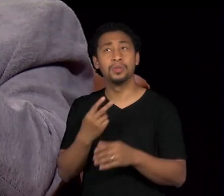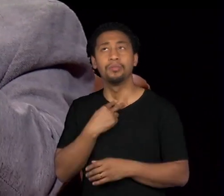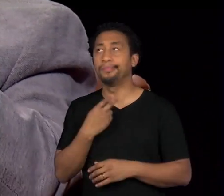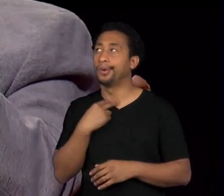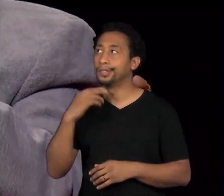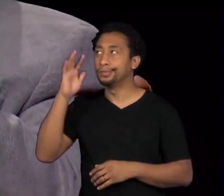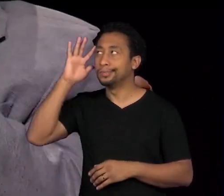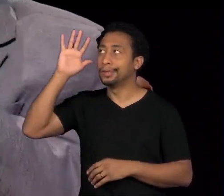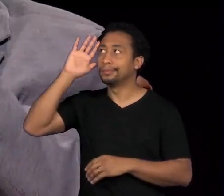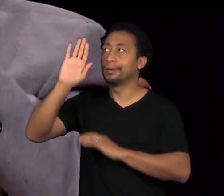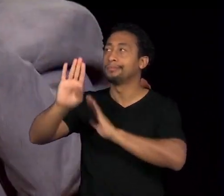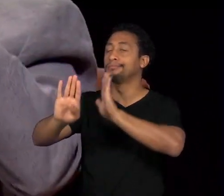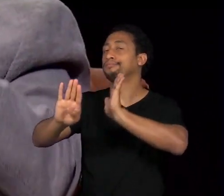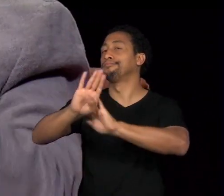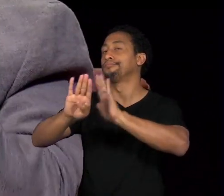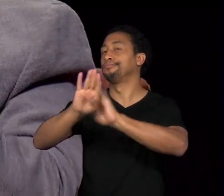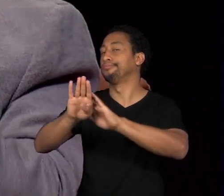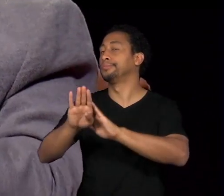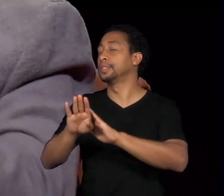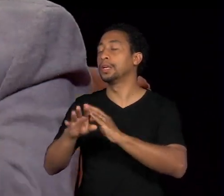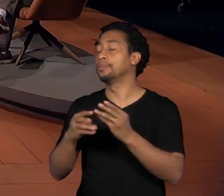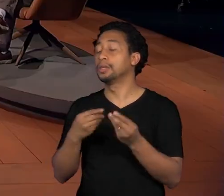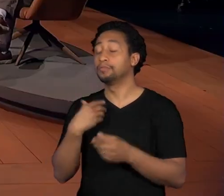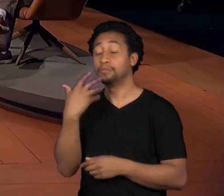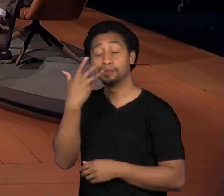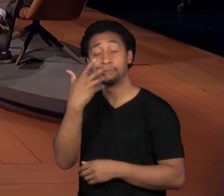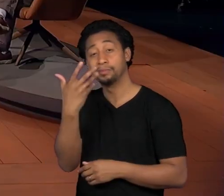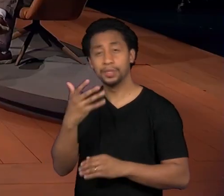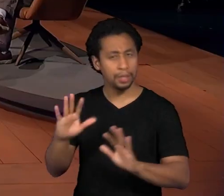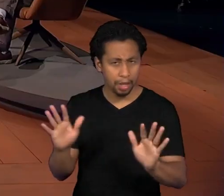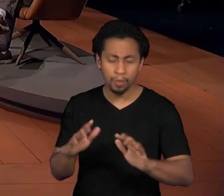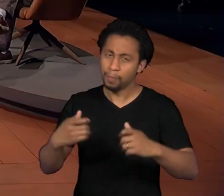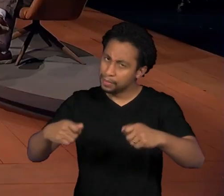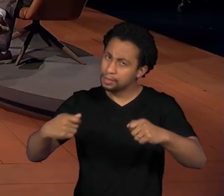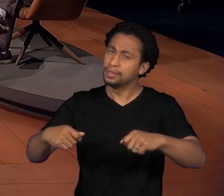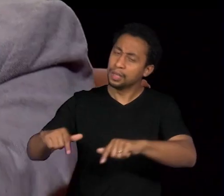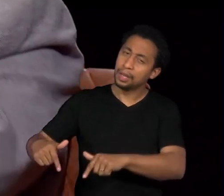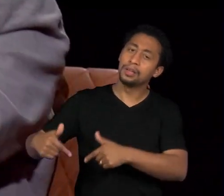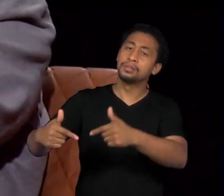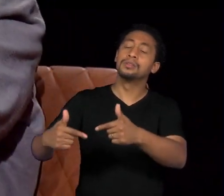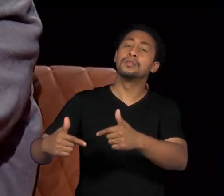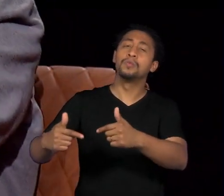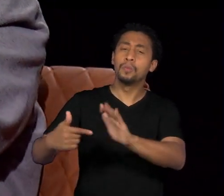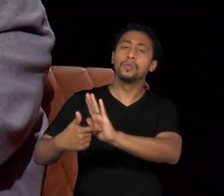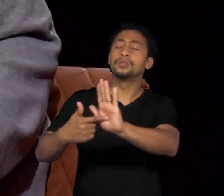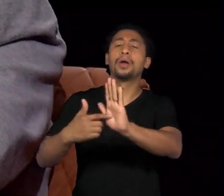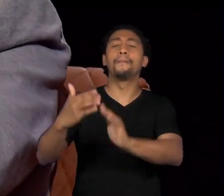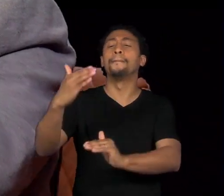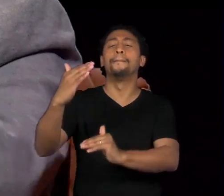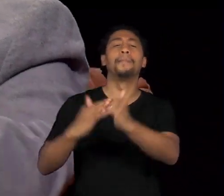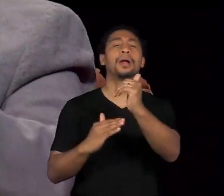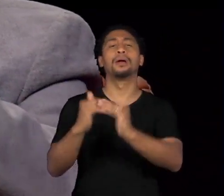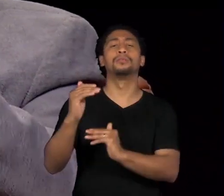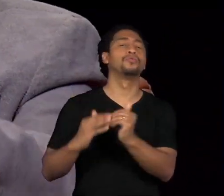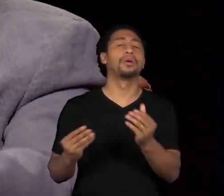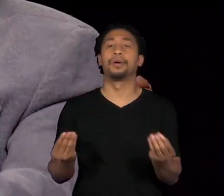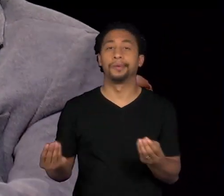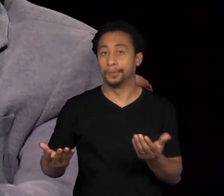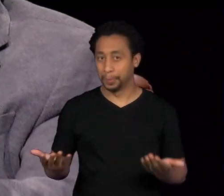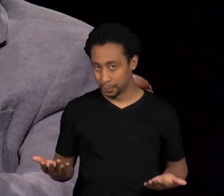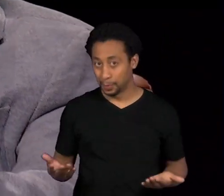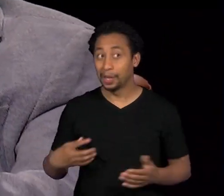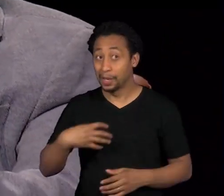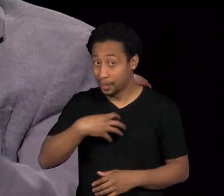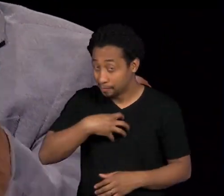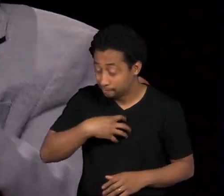emotiva romântica não isso tem que ir pra prática uhum né então foi a essa prática que eu